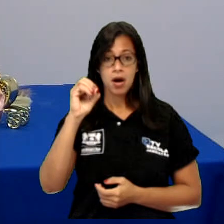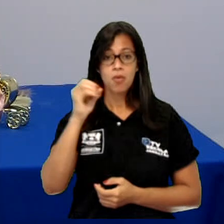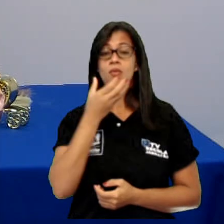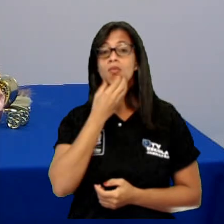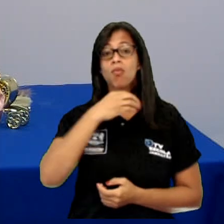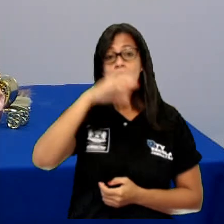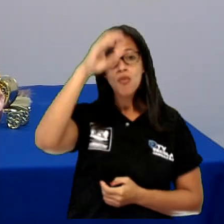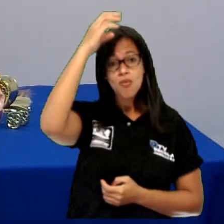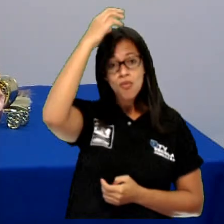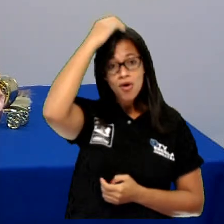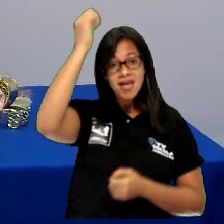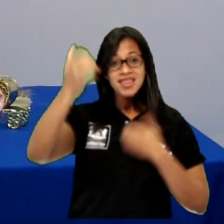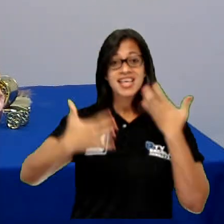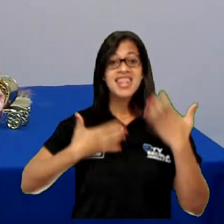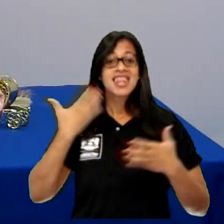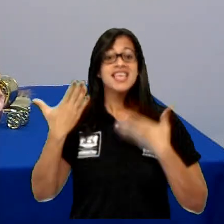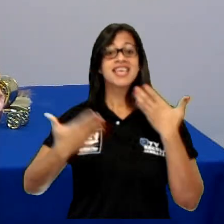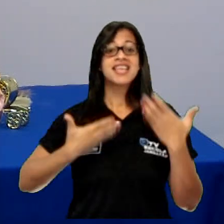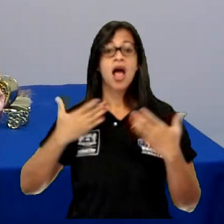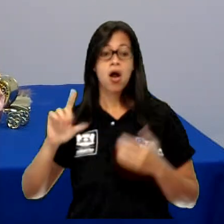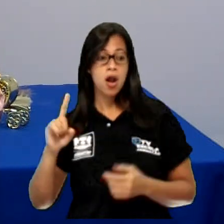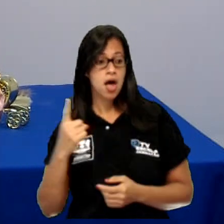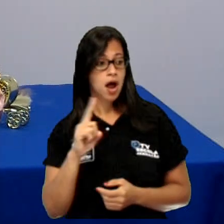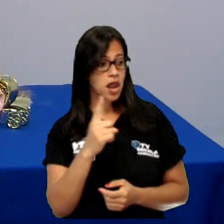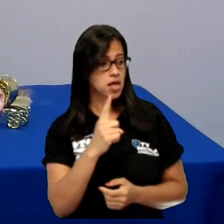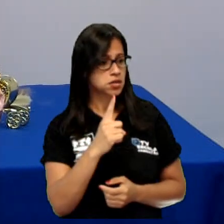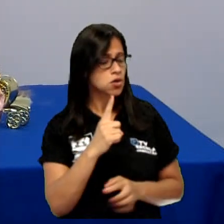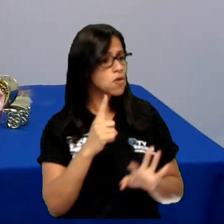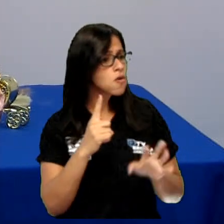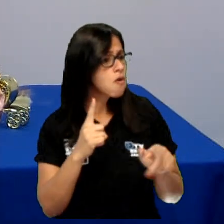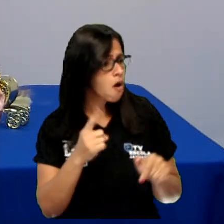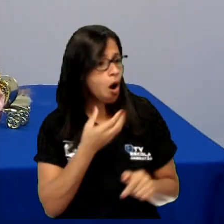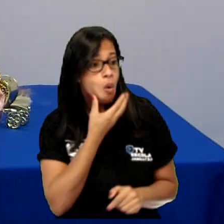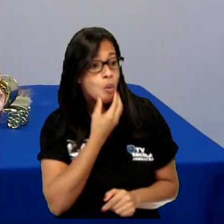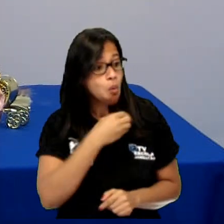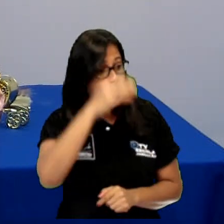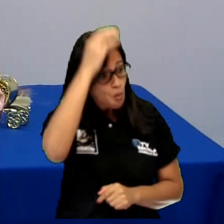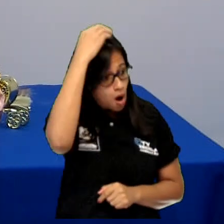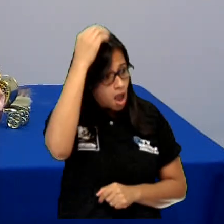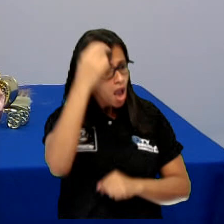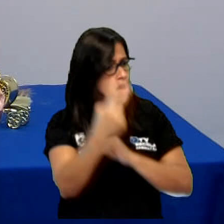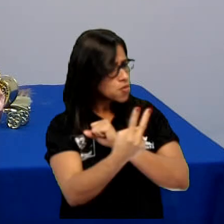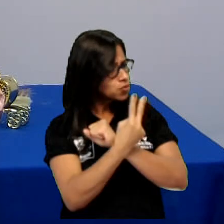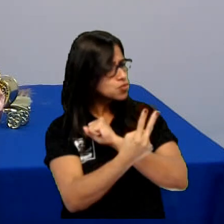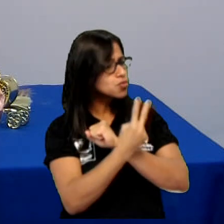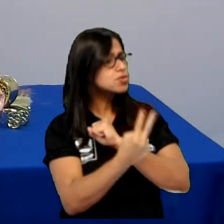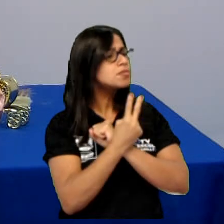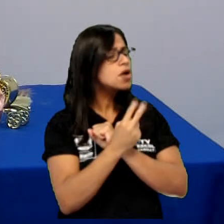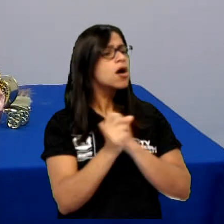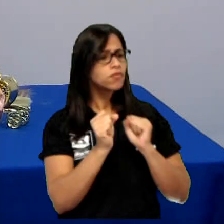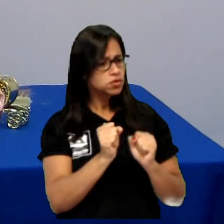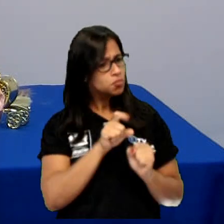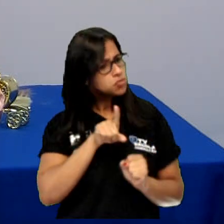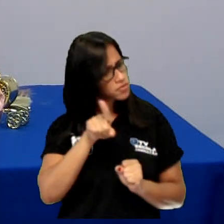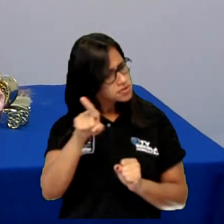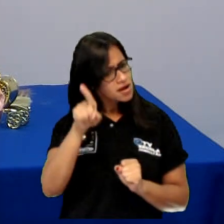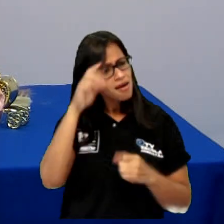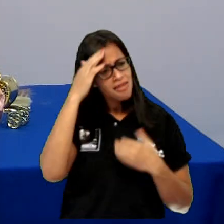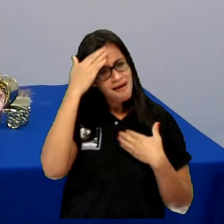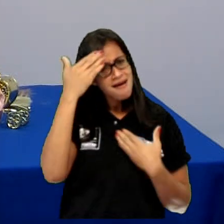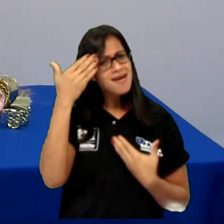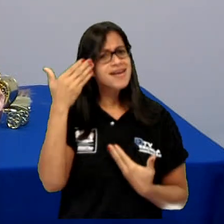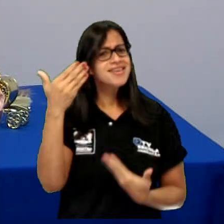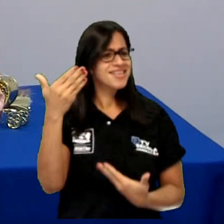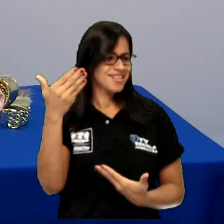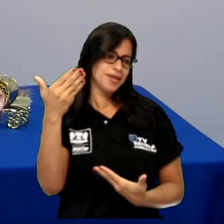foi lá e falou: Baco, o rei Midas cuidou de mim, cuidou tão bem, cuidou de um jeito tão legal. Você podia ir lá agradecer. Imagina